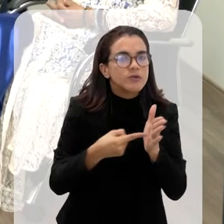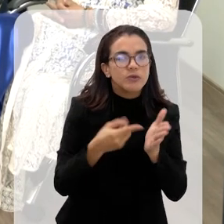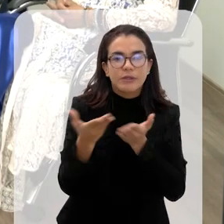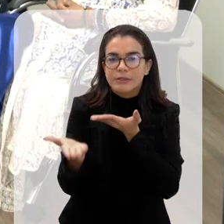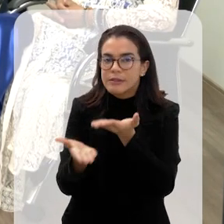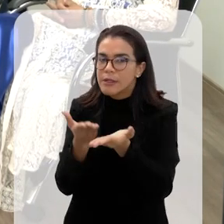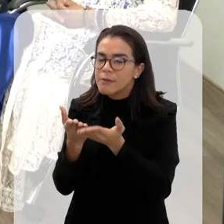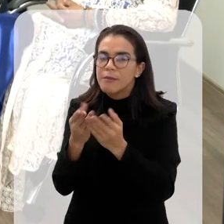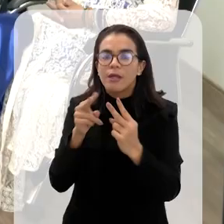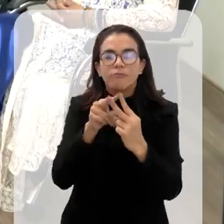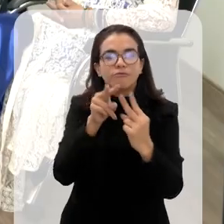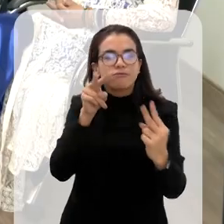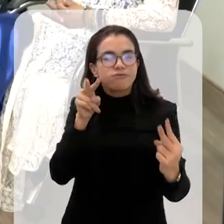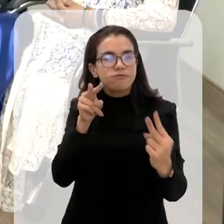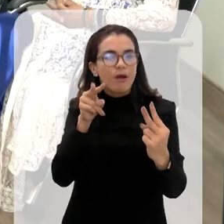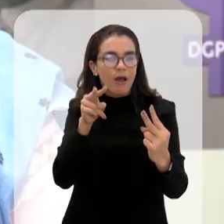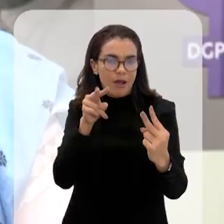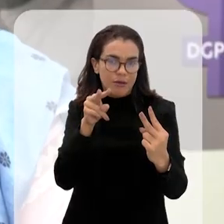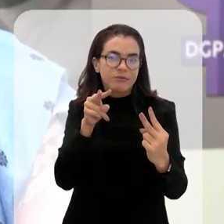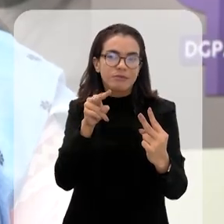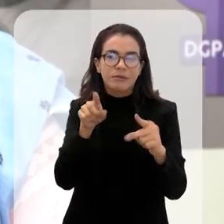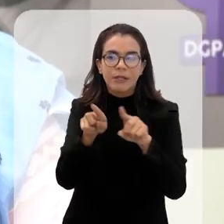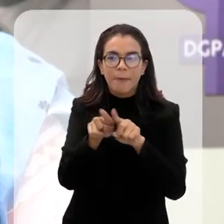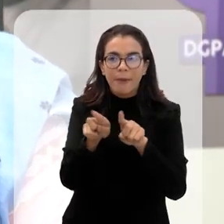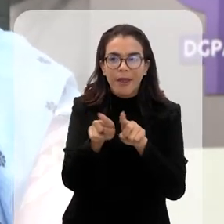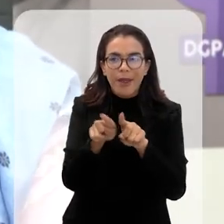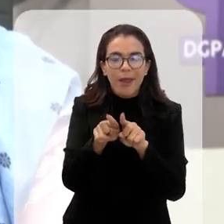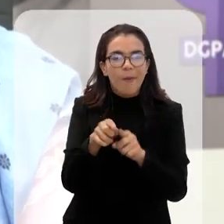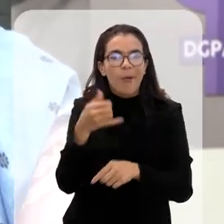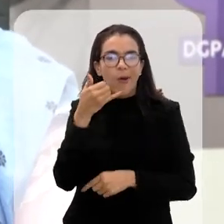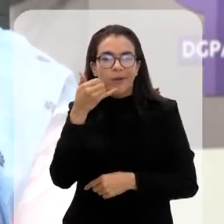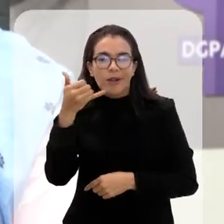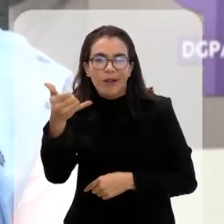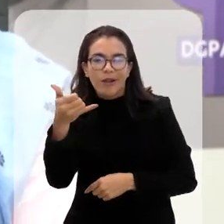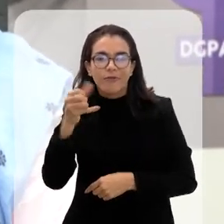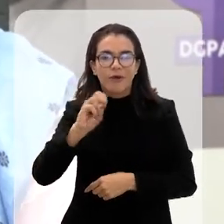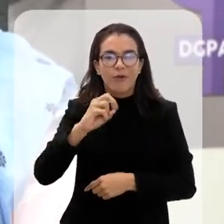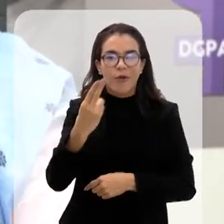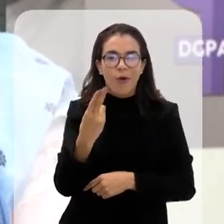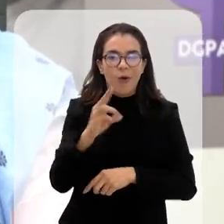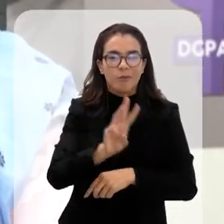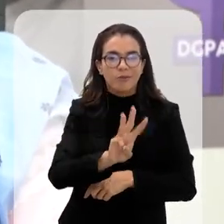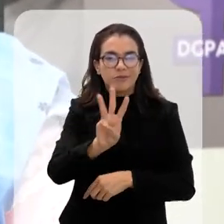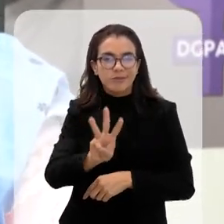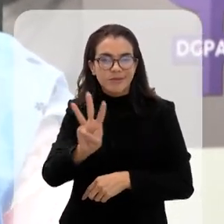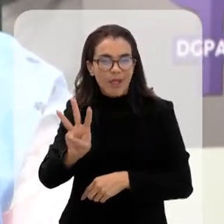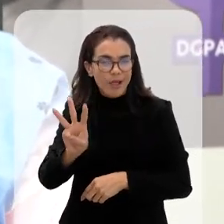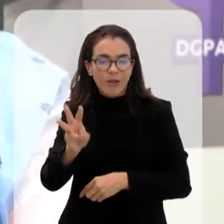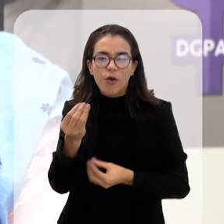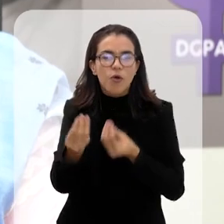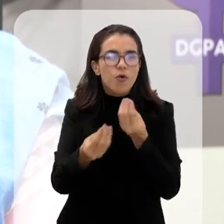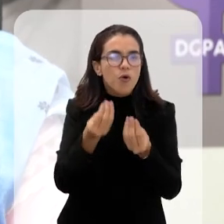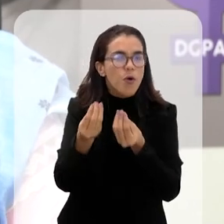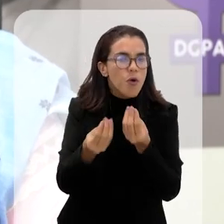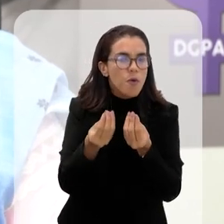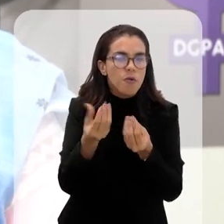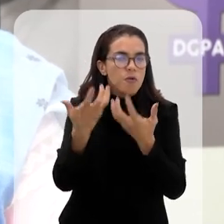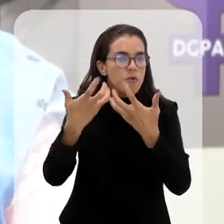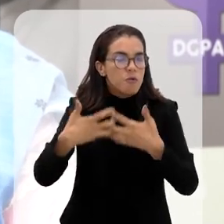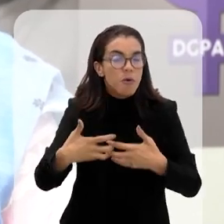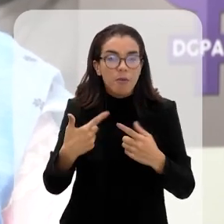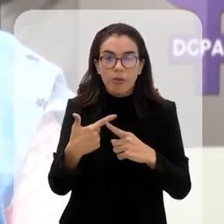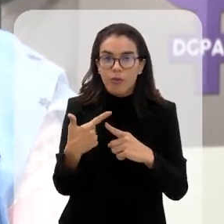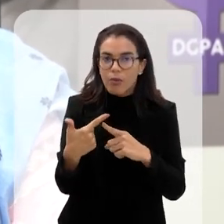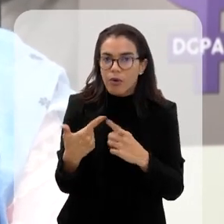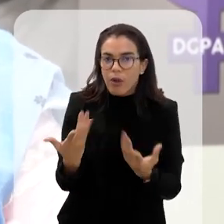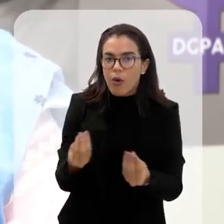denúncia ou esse atendimento é feito online, esse que a gente pode fazer também ou por telefone ou pelo site, etc., como é que fica?